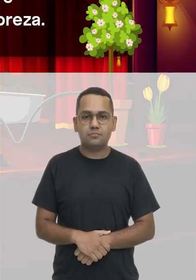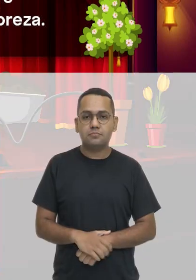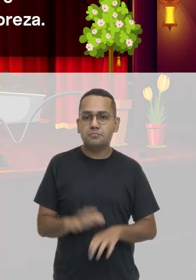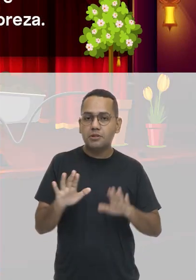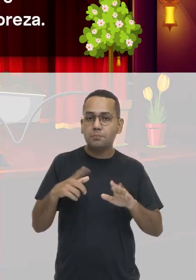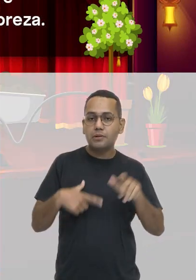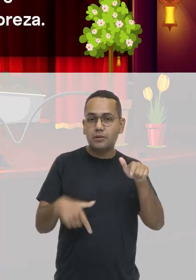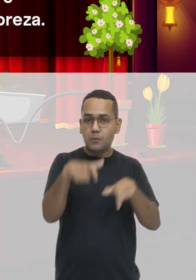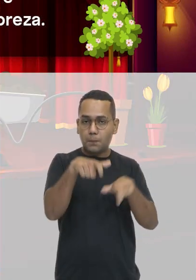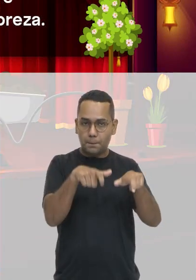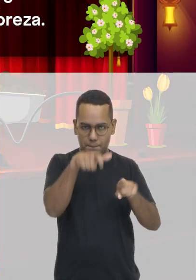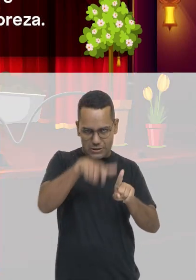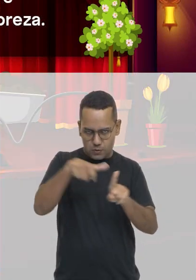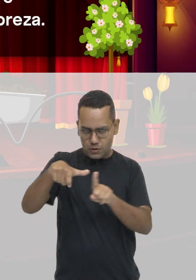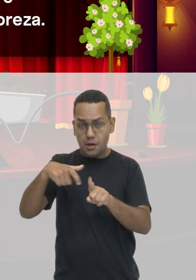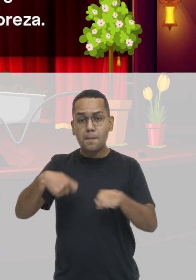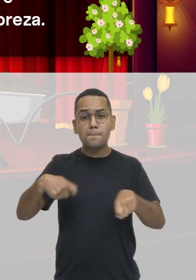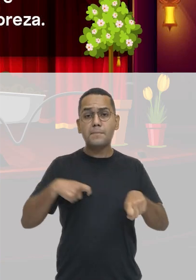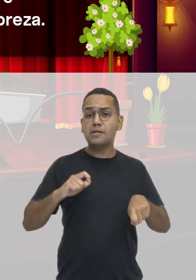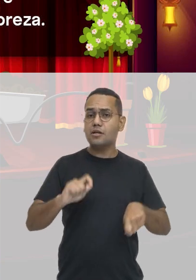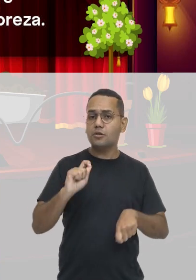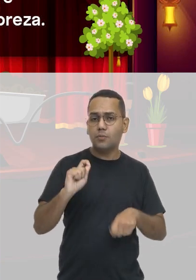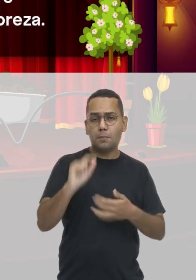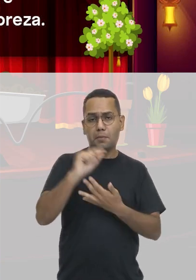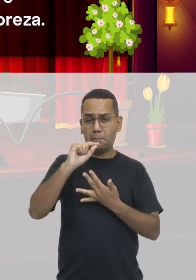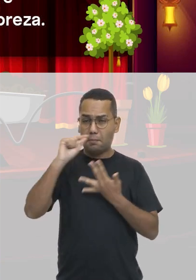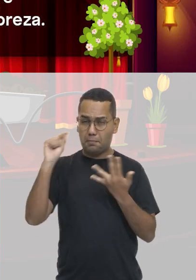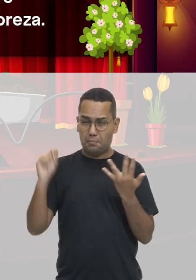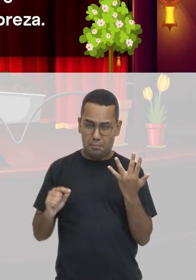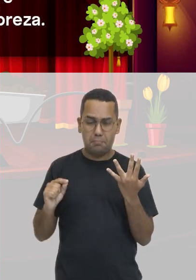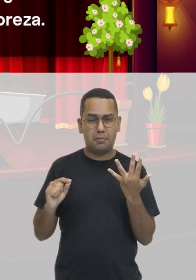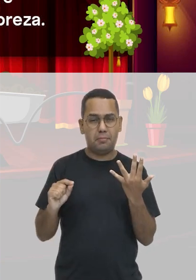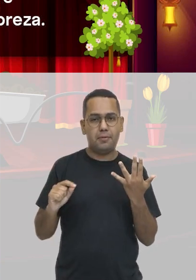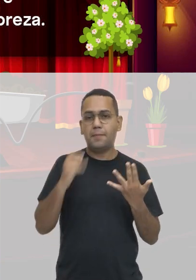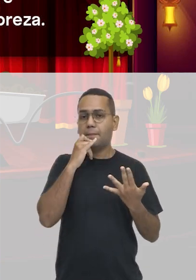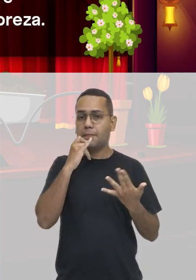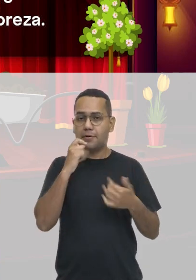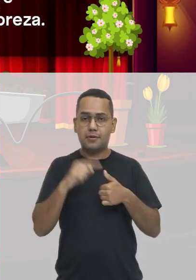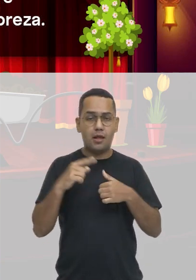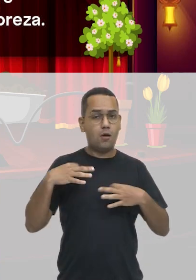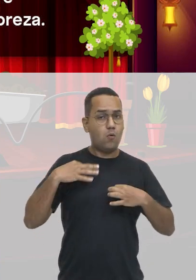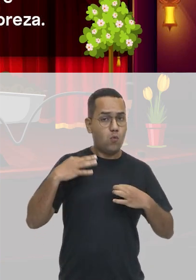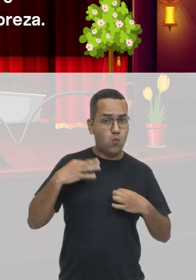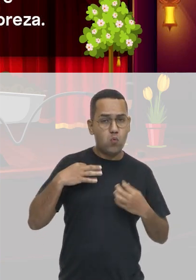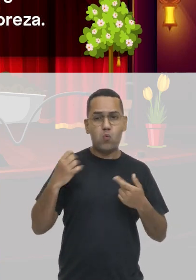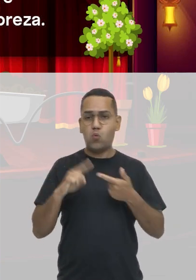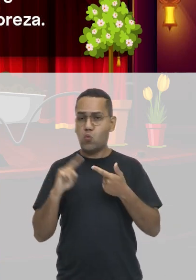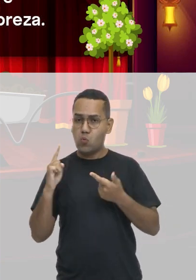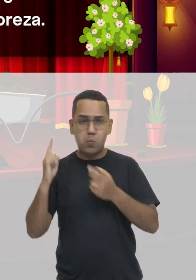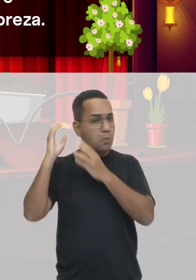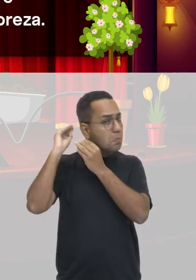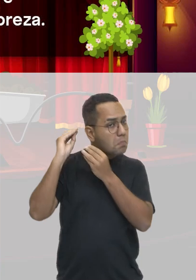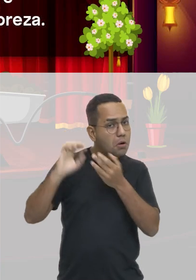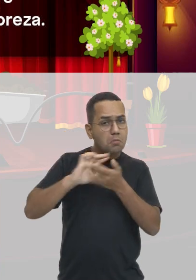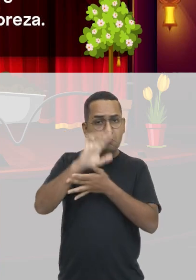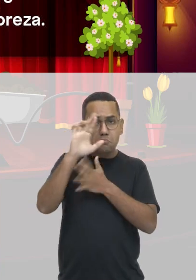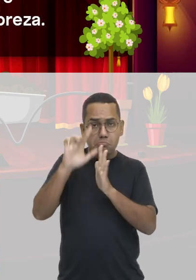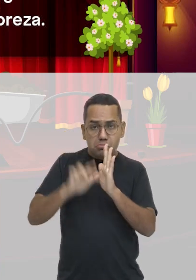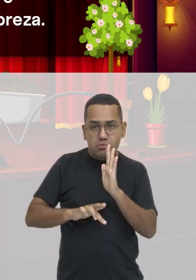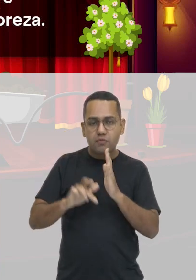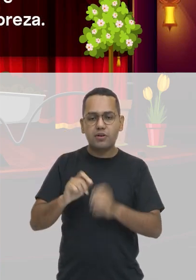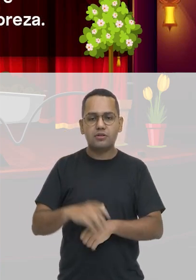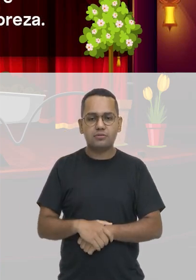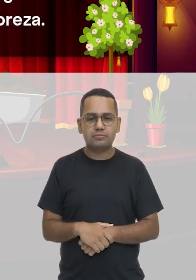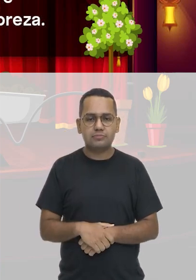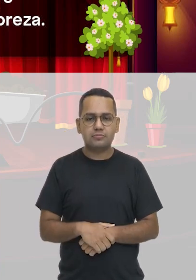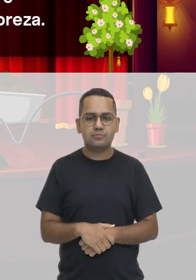além do figurino, além da maquiagem, além do acessório de cabelo, do penteado, não é verdade? Como